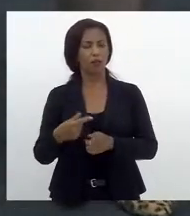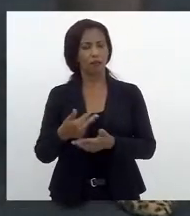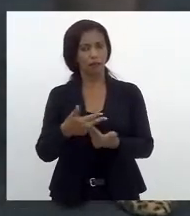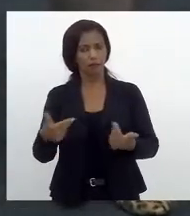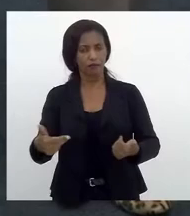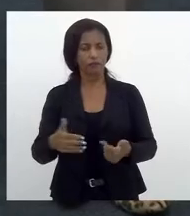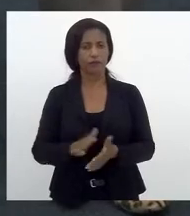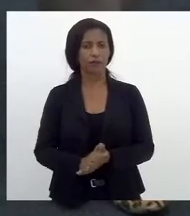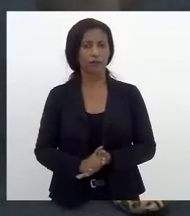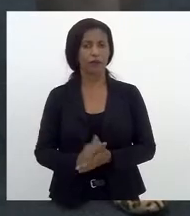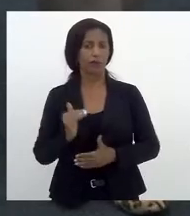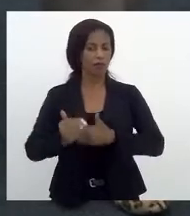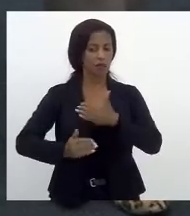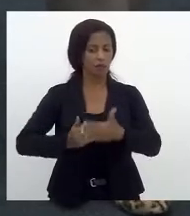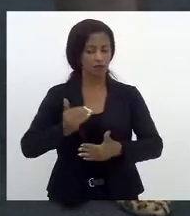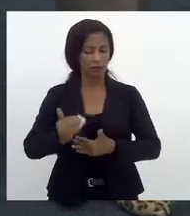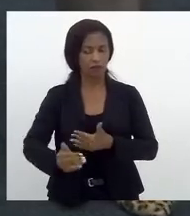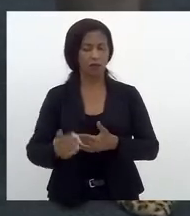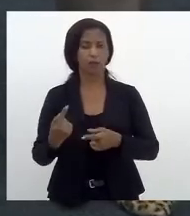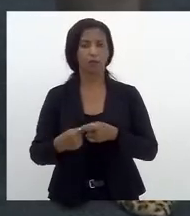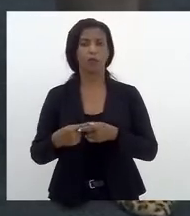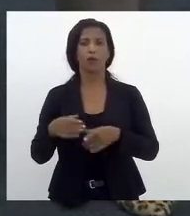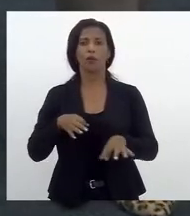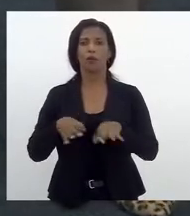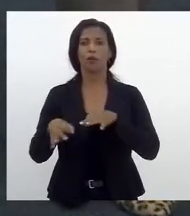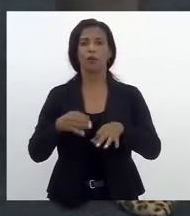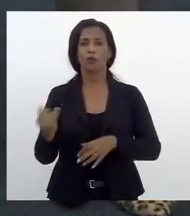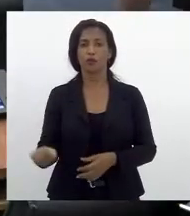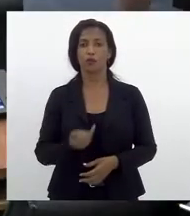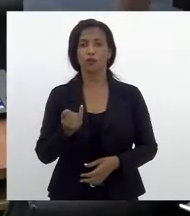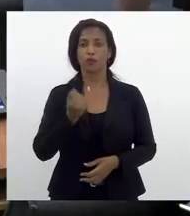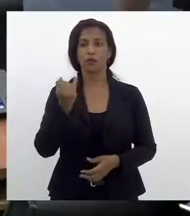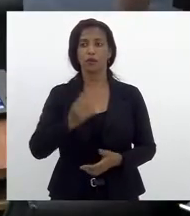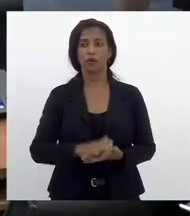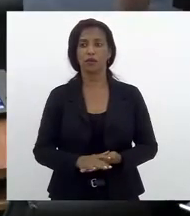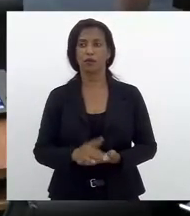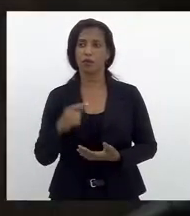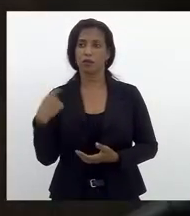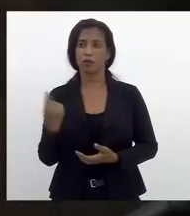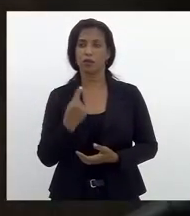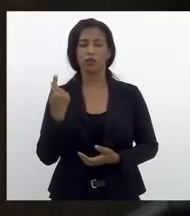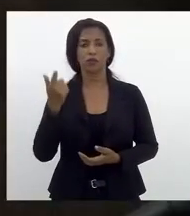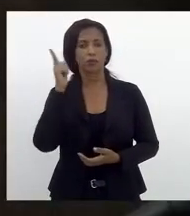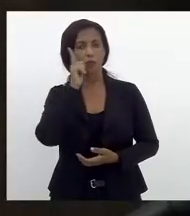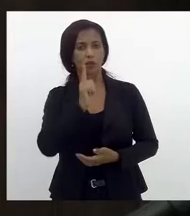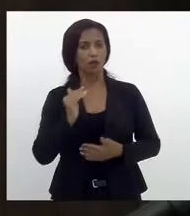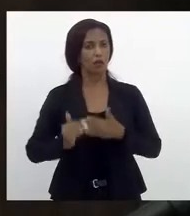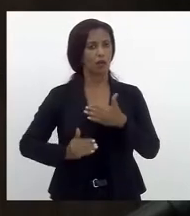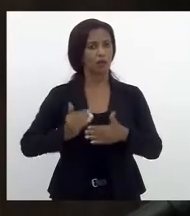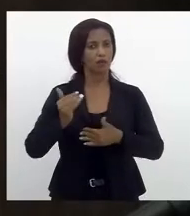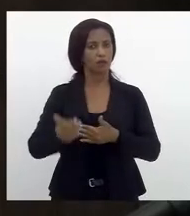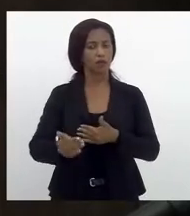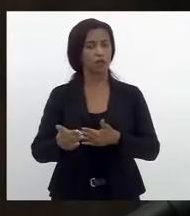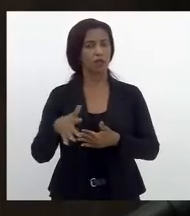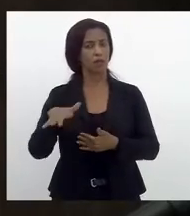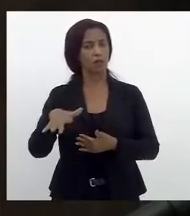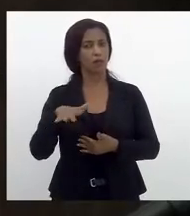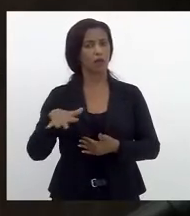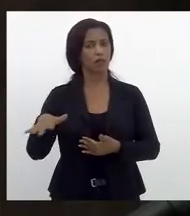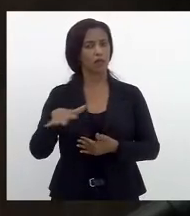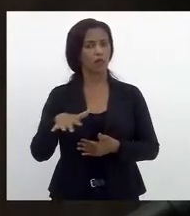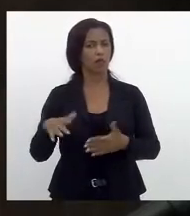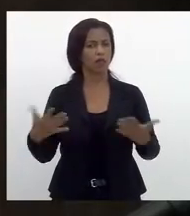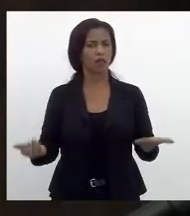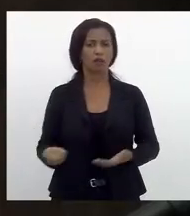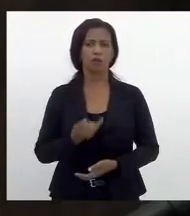coisas. Mas avançamos, porque o projeto é importante e a gente consegue aqui avançar para essa área que é